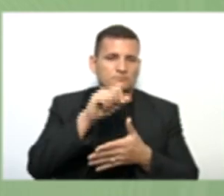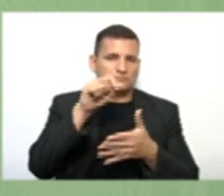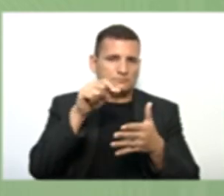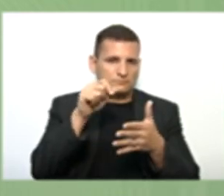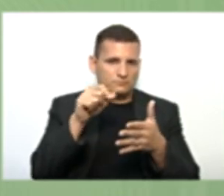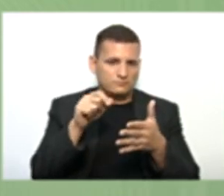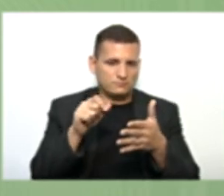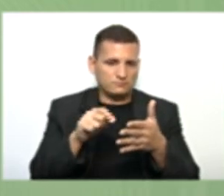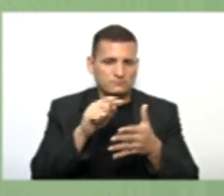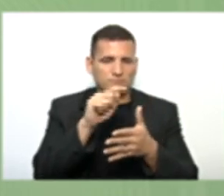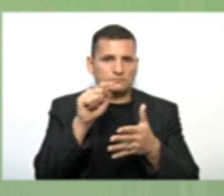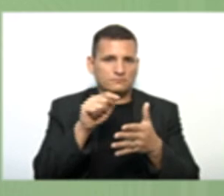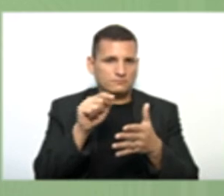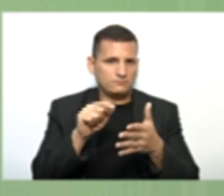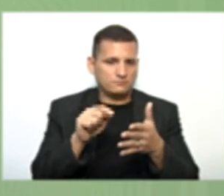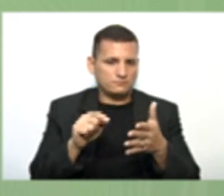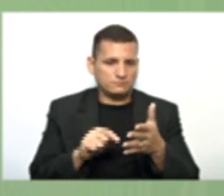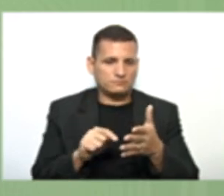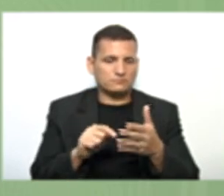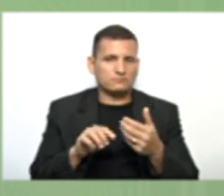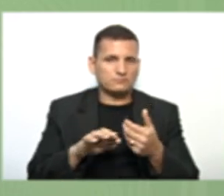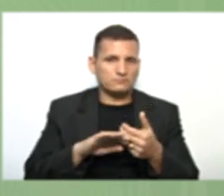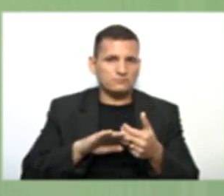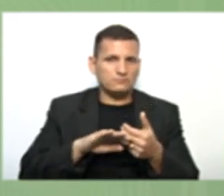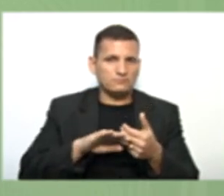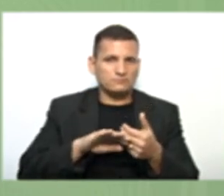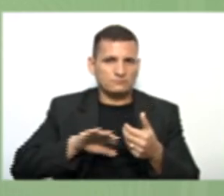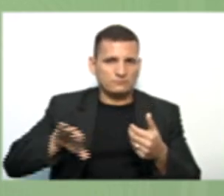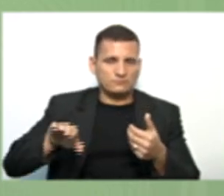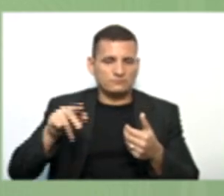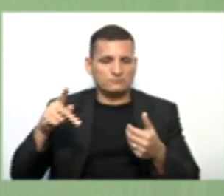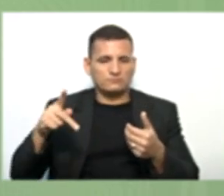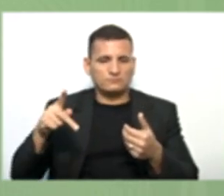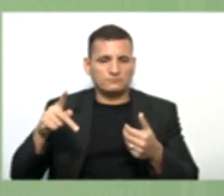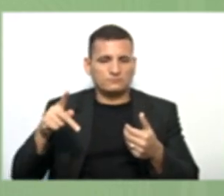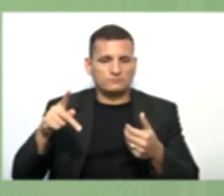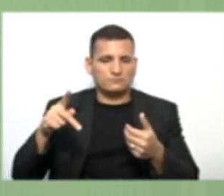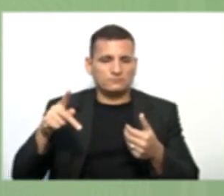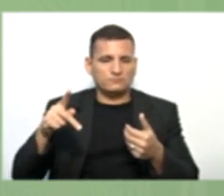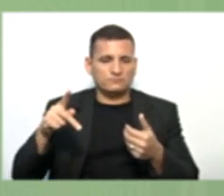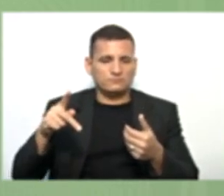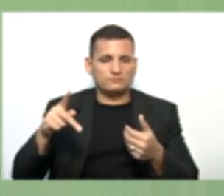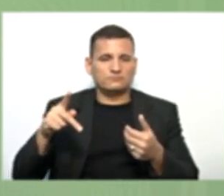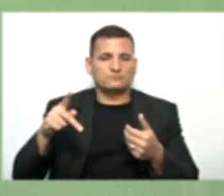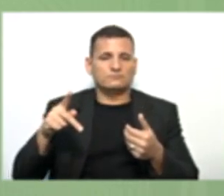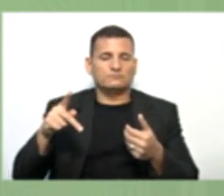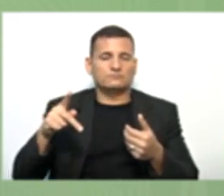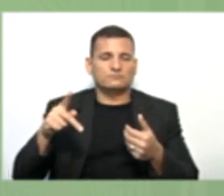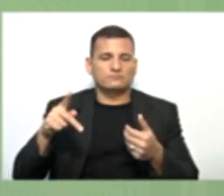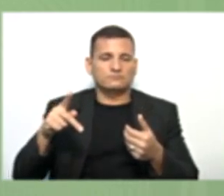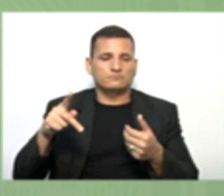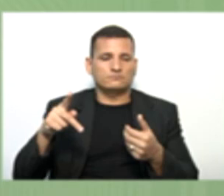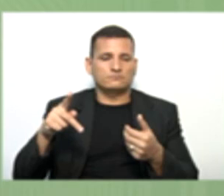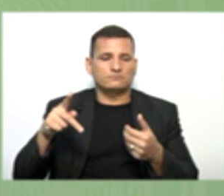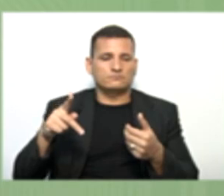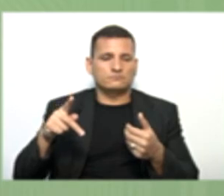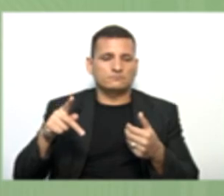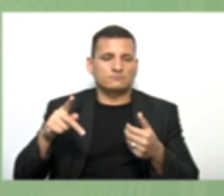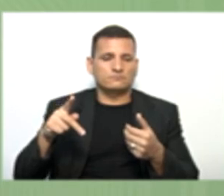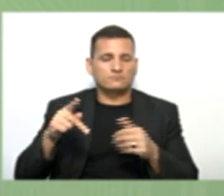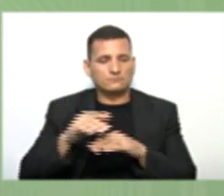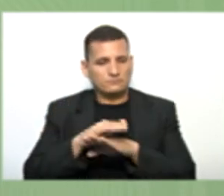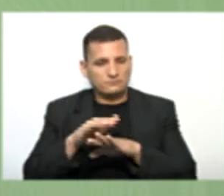todos os 500 números, separaria para mim aqui em pares, né? E inserir para mim na lista, tudo de bonitinho, apenas